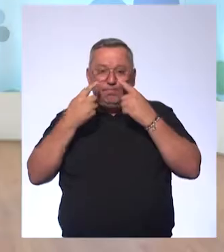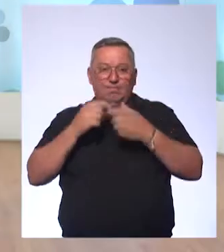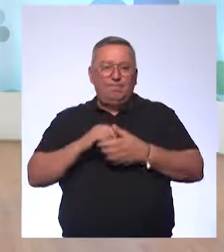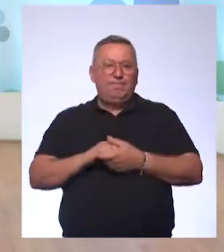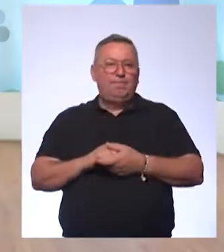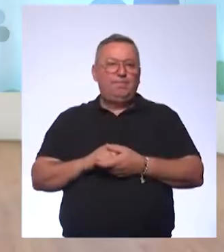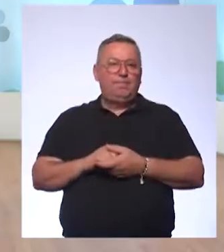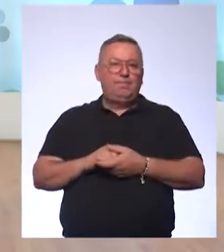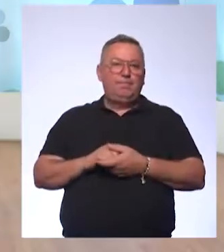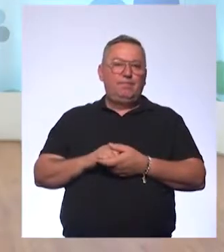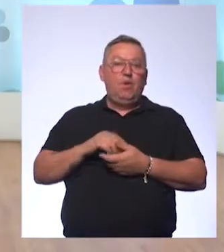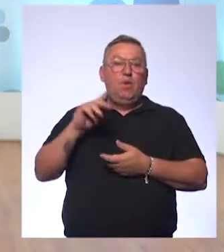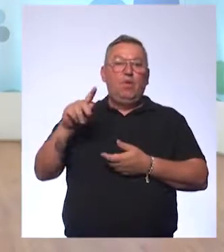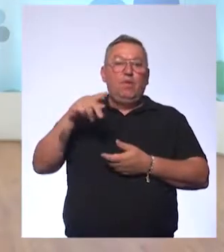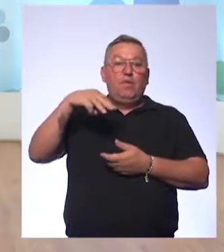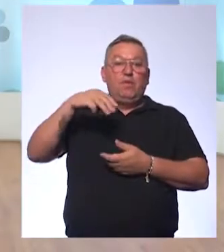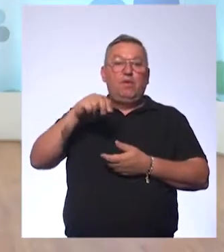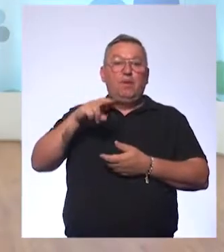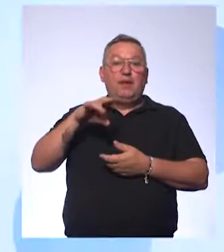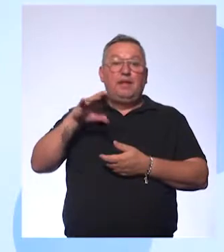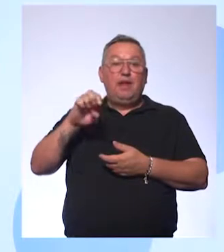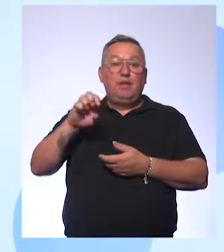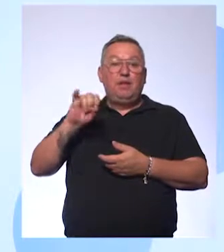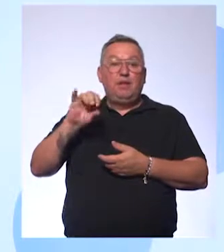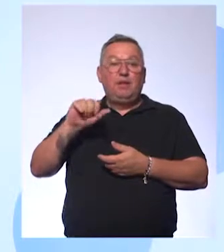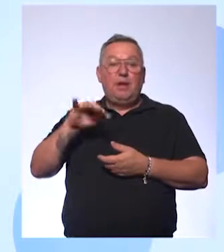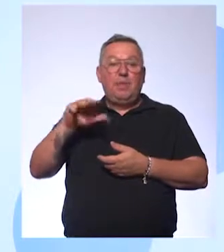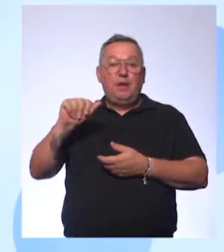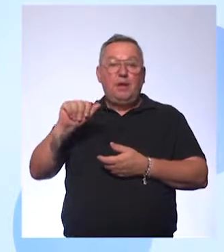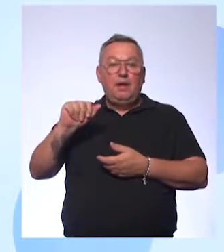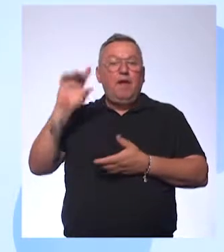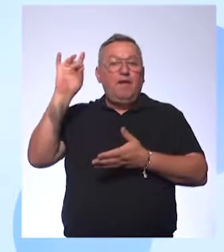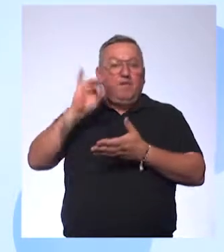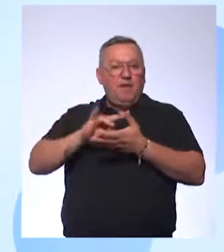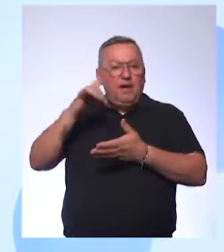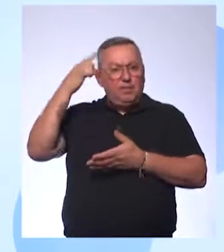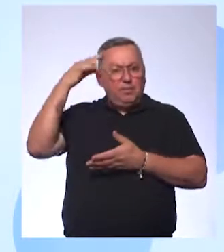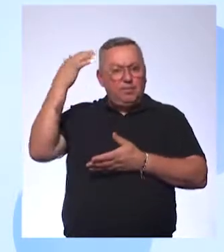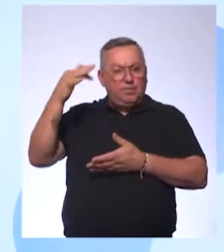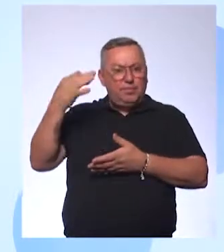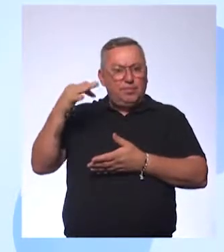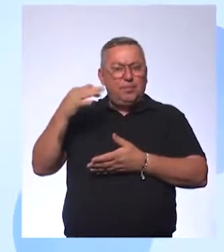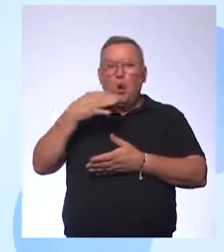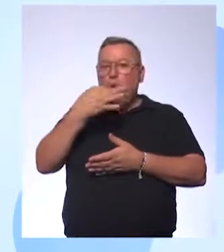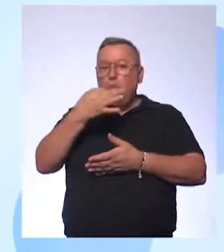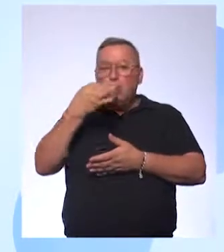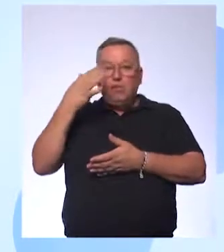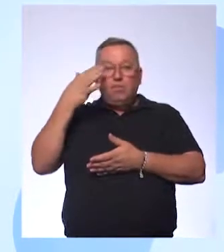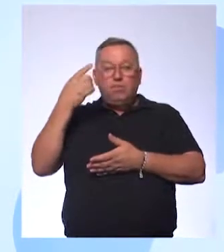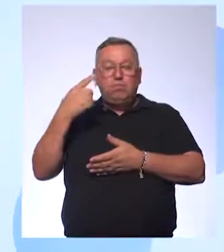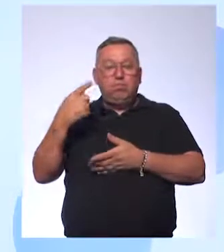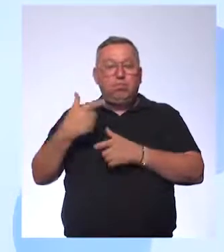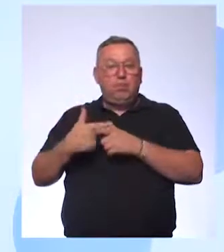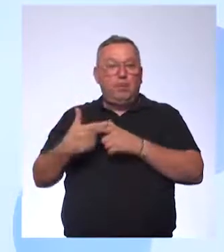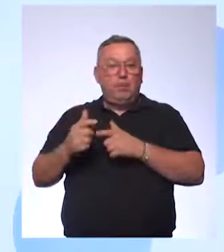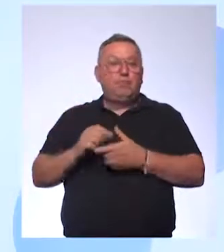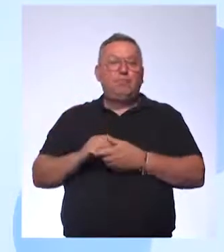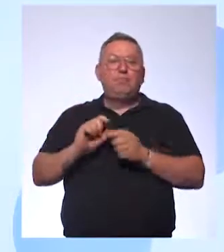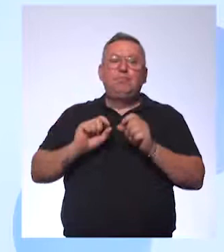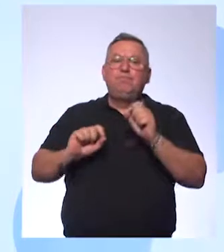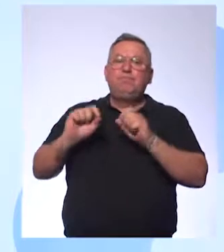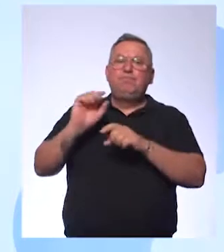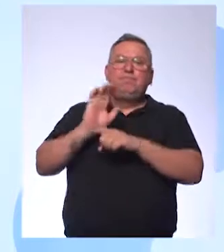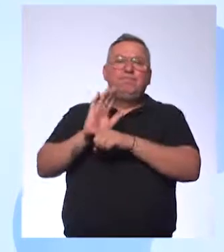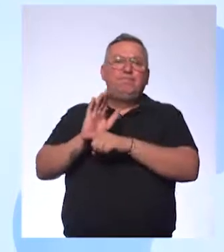Isabelle, do Pro Marcelo, também colocou, sinto dor de cabeça, fato, pode ser um problema de visão, opinião. Ok. E aí? O